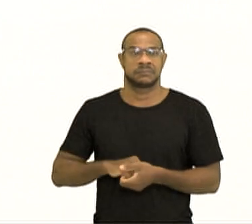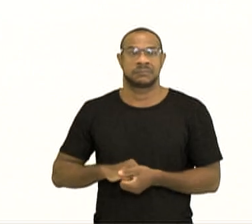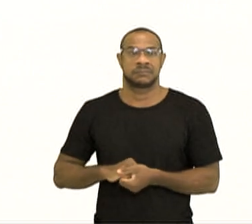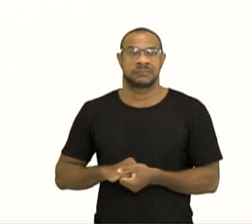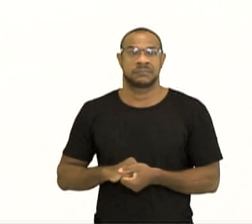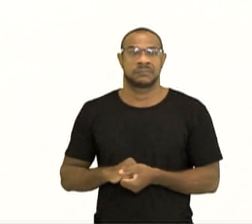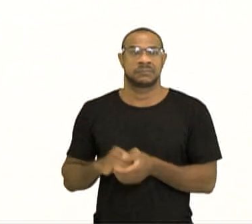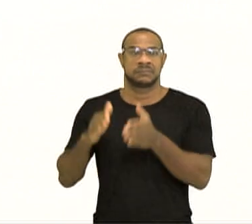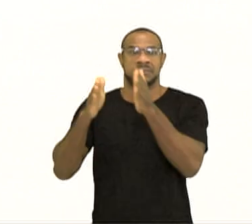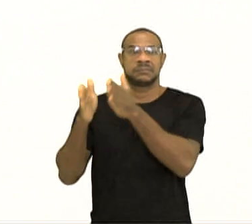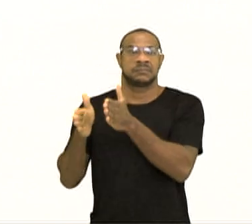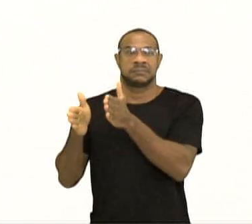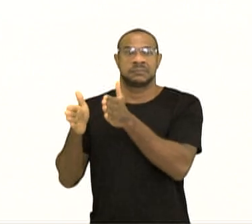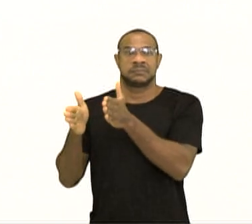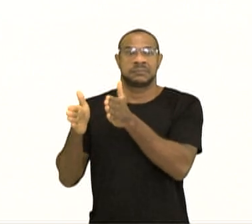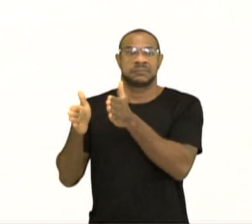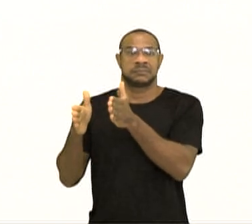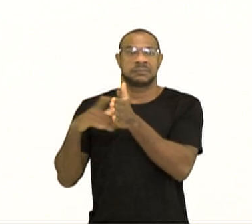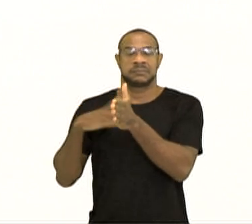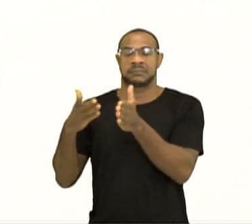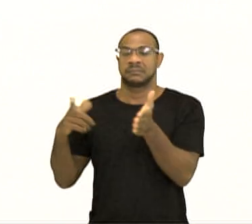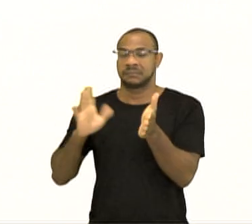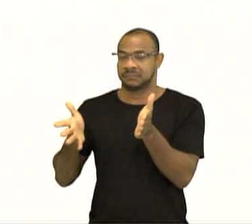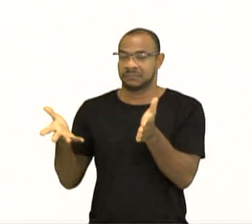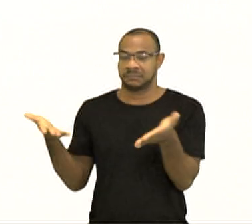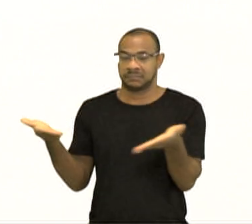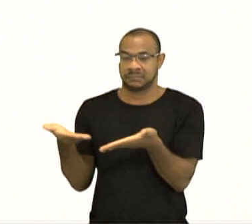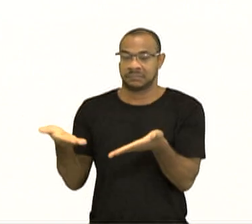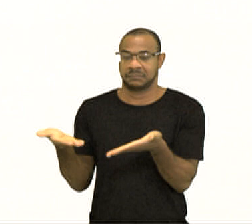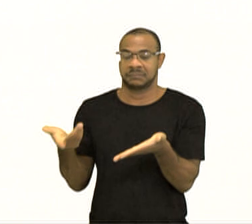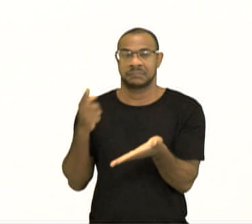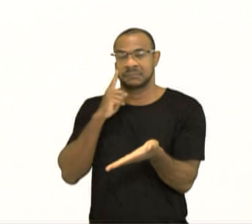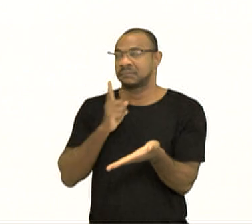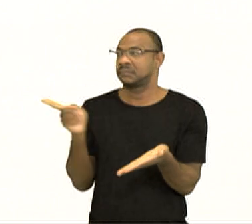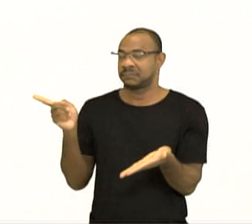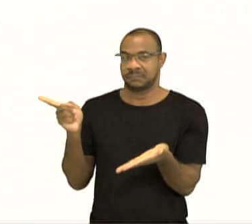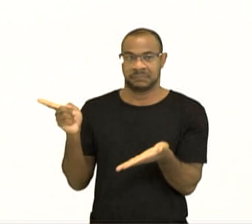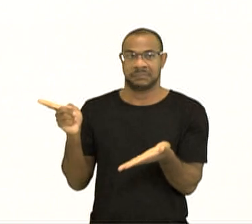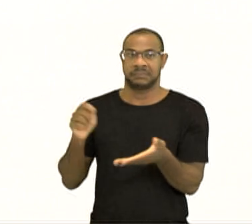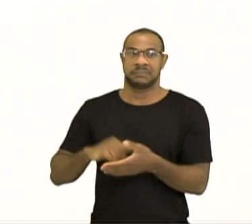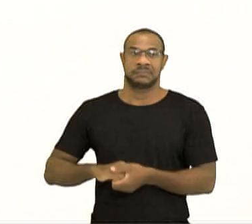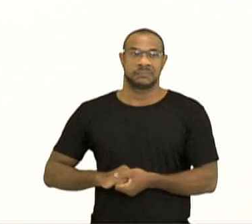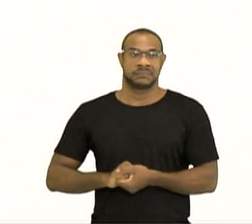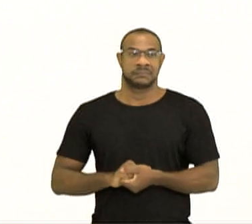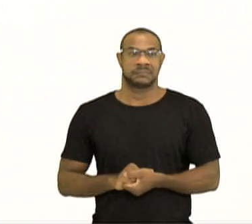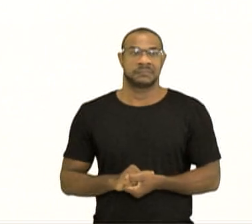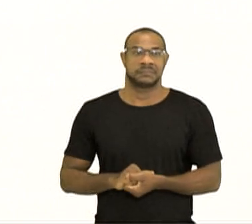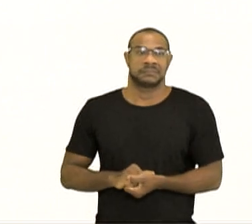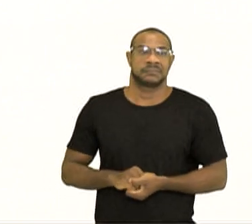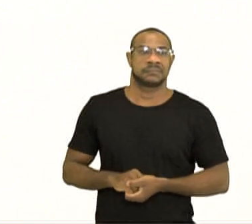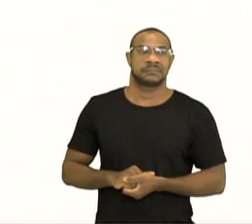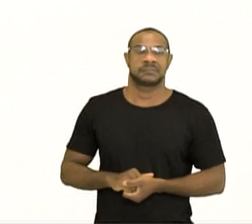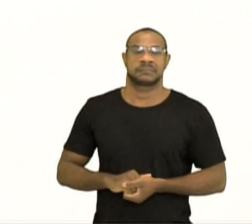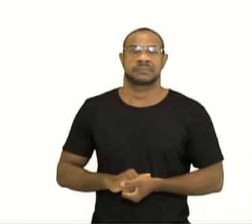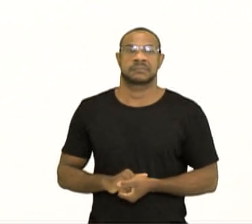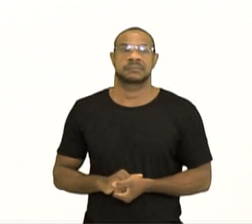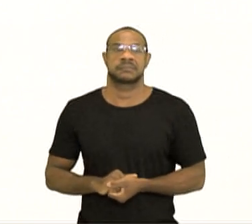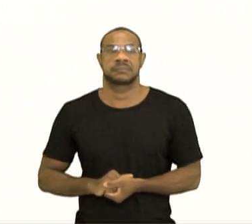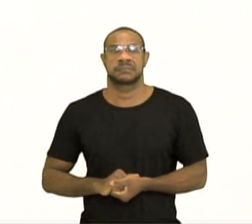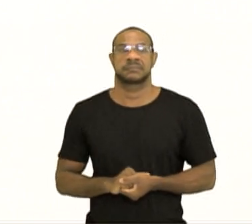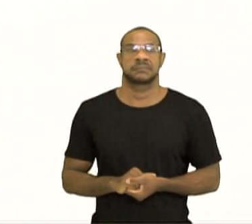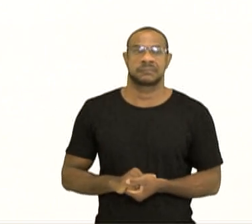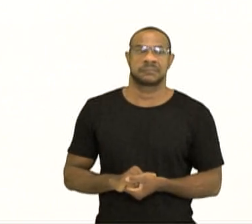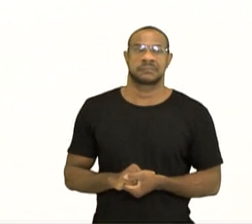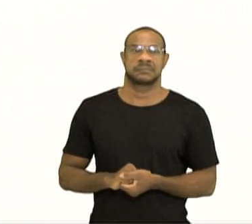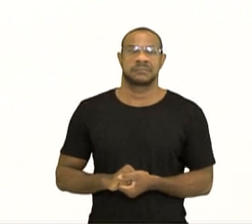frase, a frase com if, já está no presente. Então, é a primeira condicional, tá? Would. Deixa para a gente